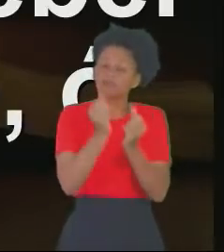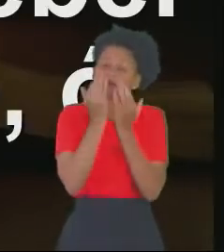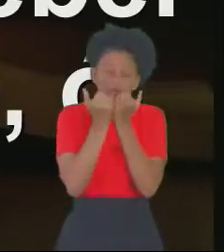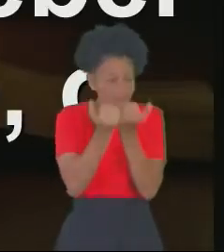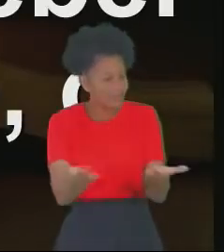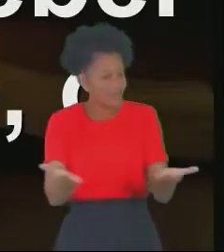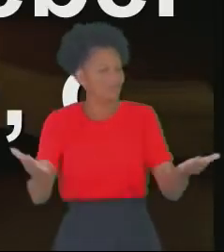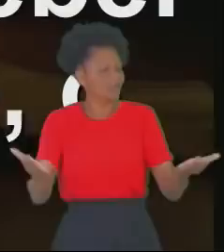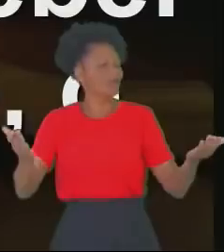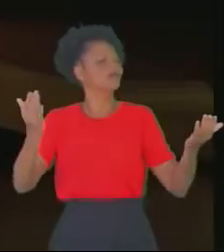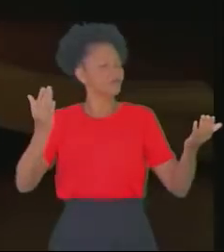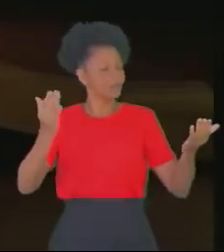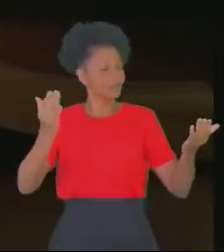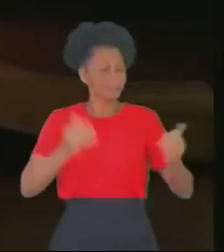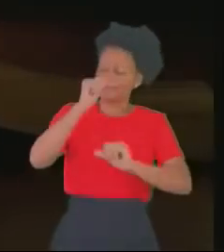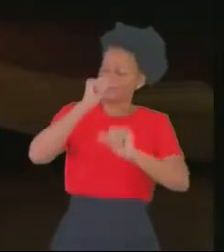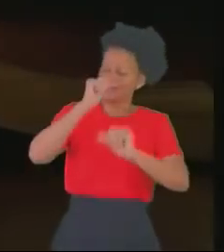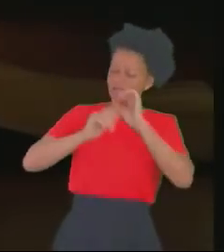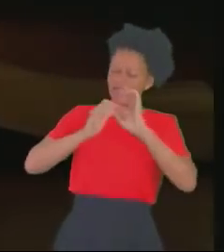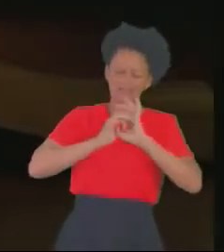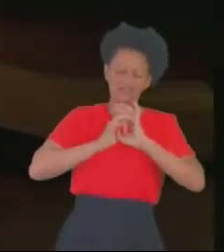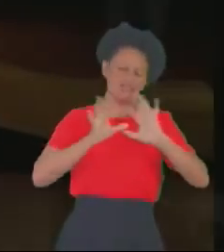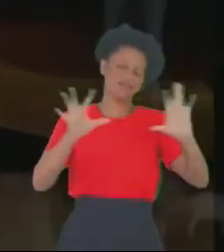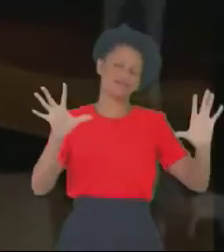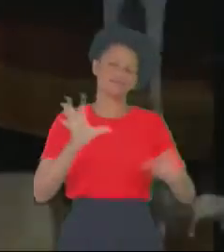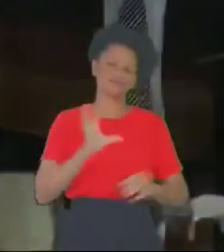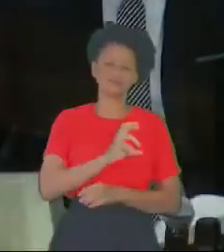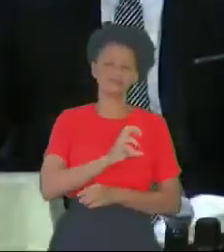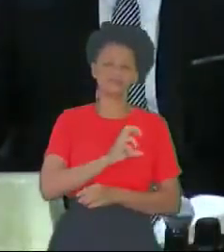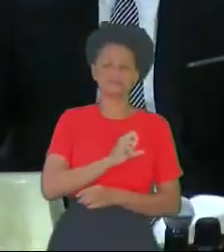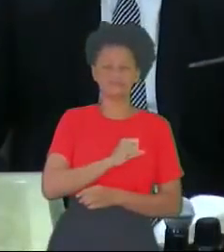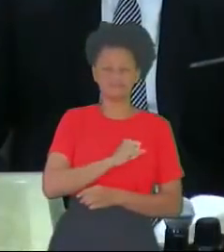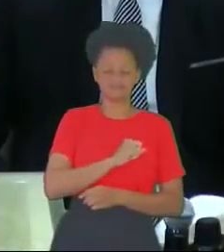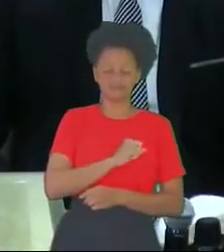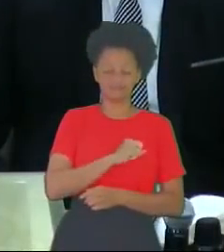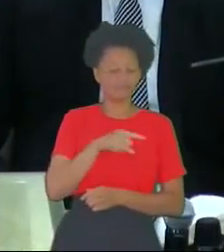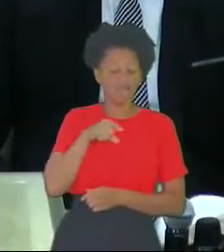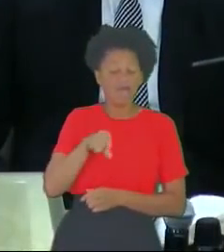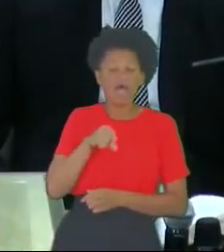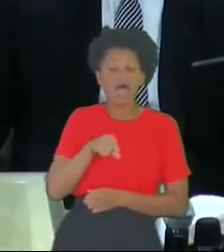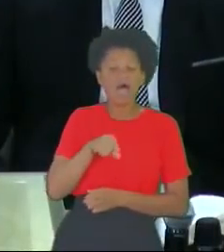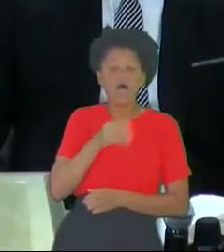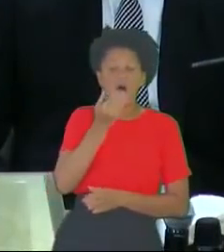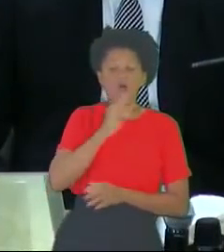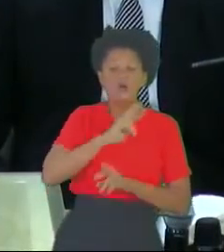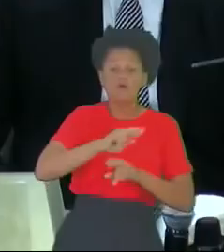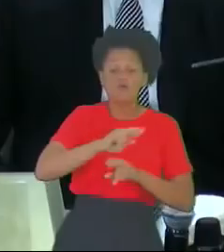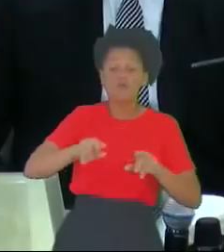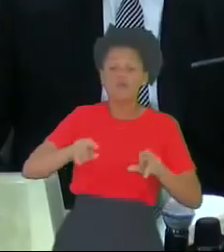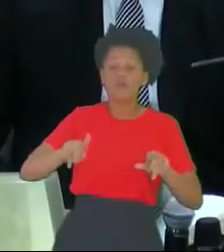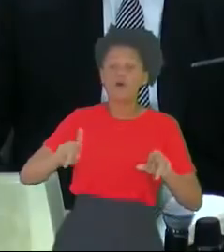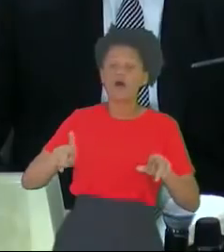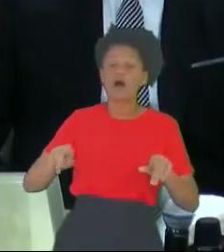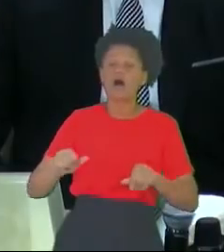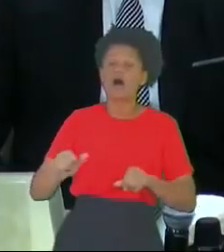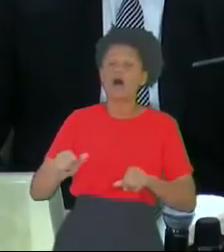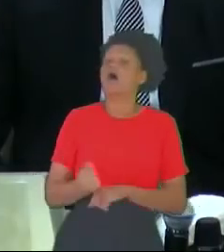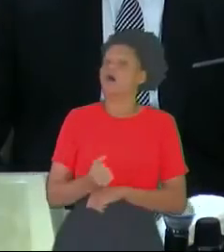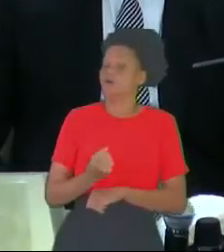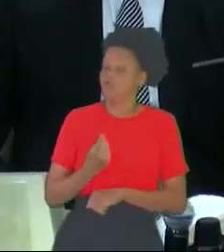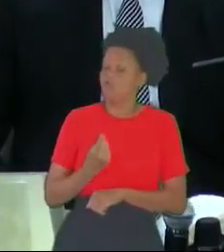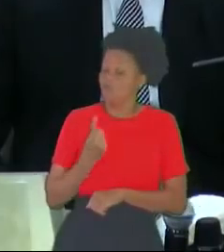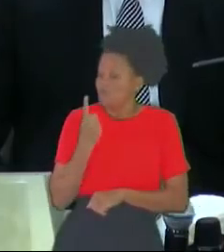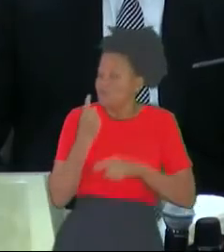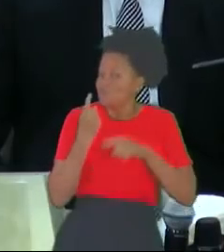bebei abundantemente, ó amados. Irmão, essa comida é a única que você pode comer